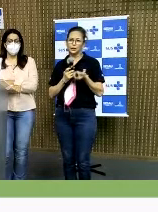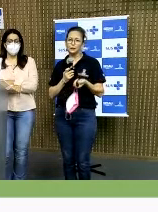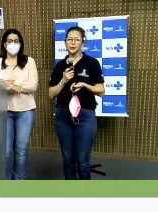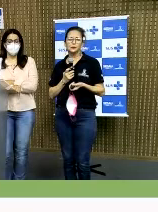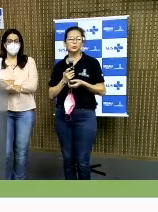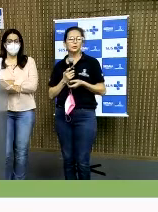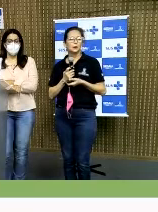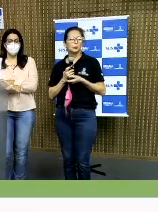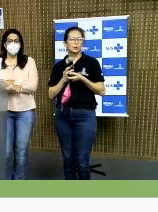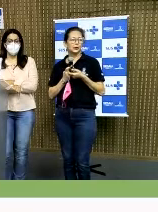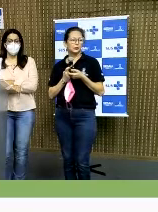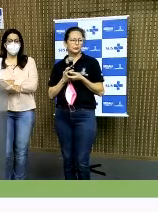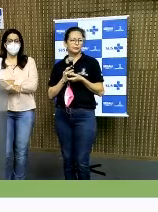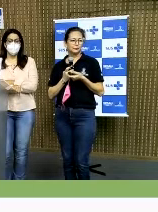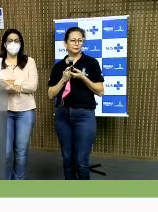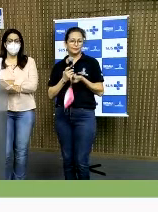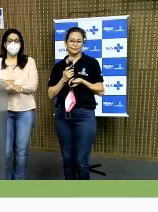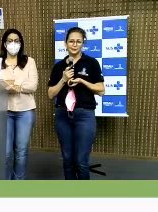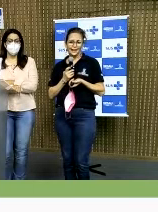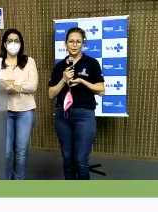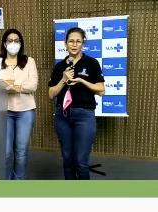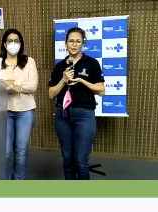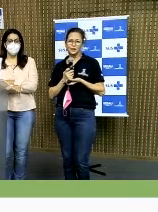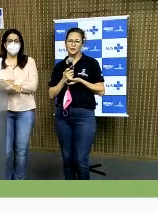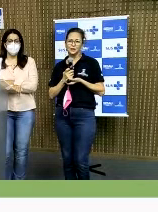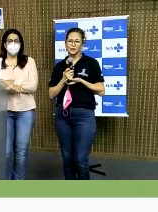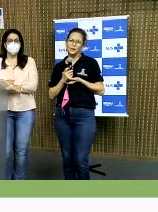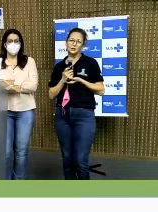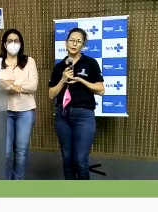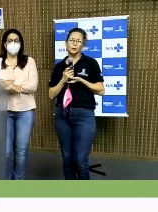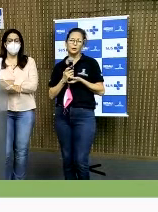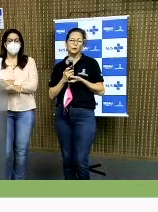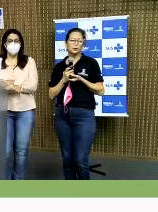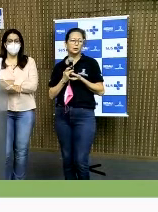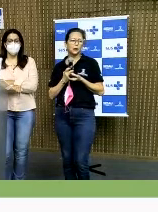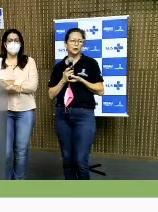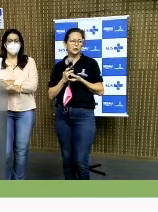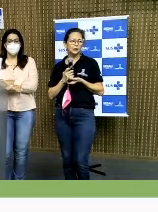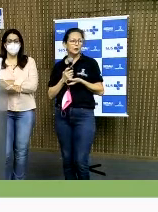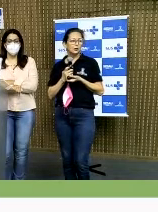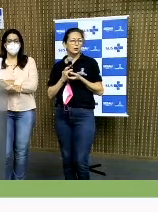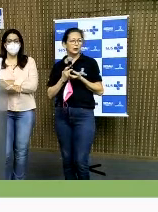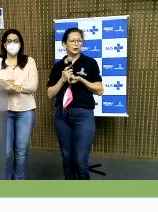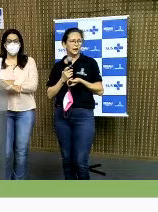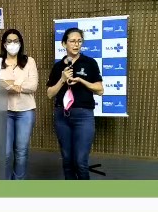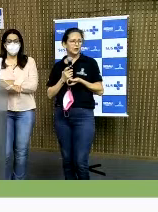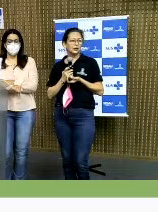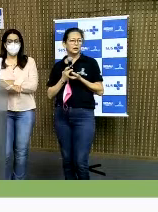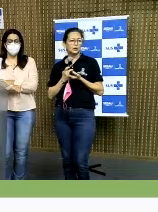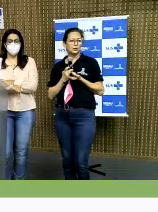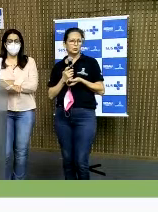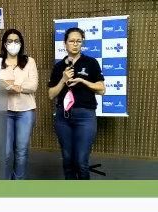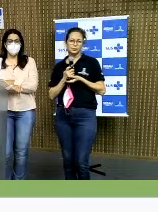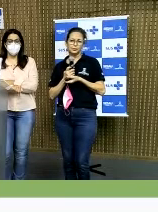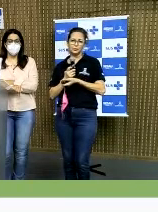do agendamento, porque Tarumã, a gente infelizmente tem um problema muito grande com a internet